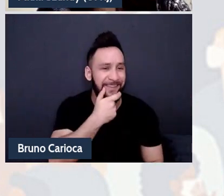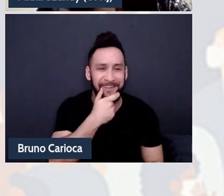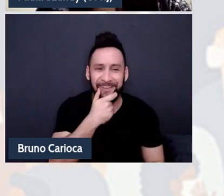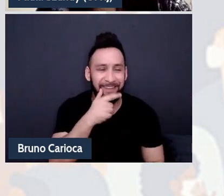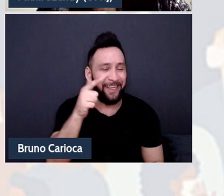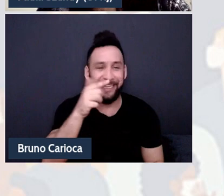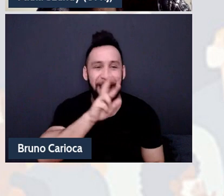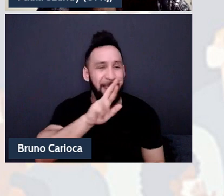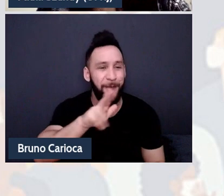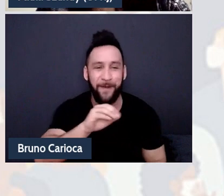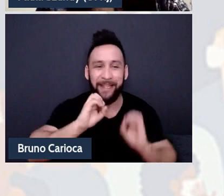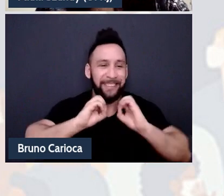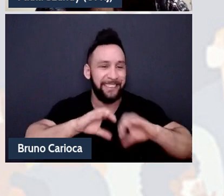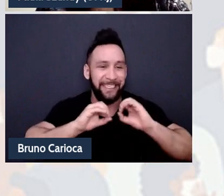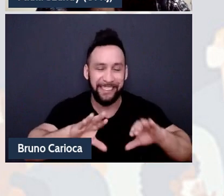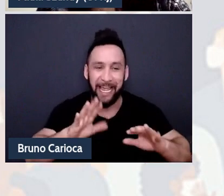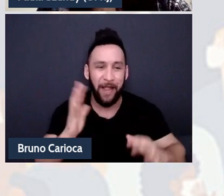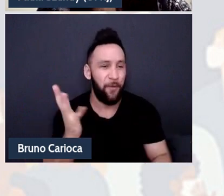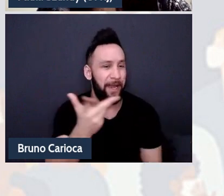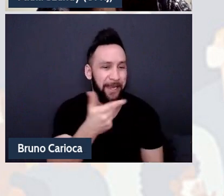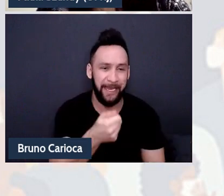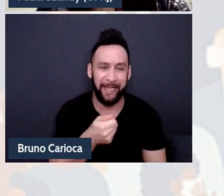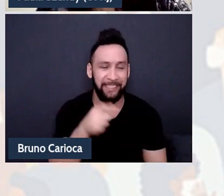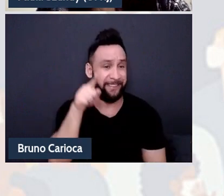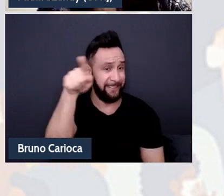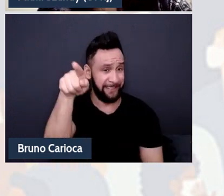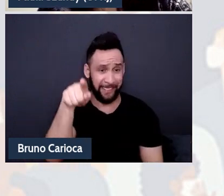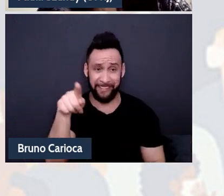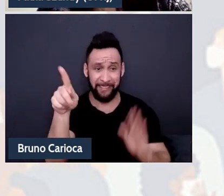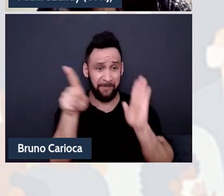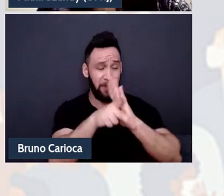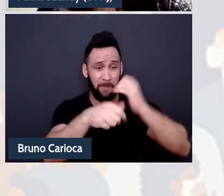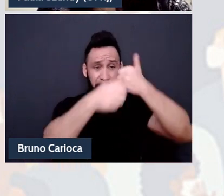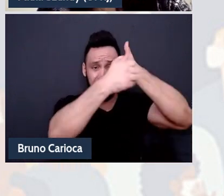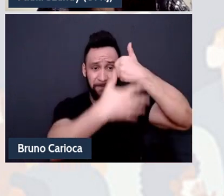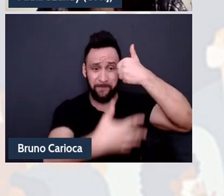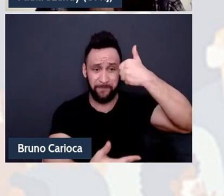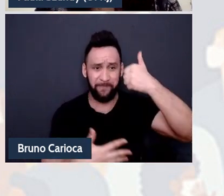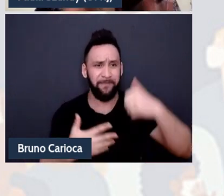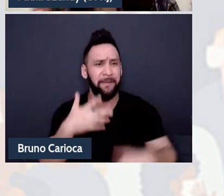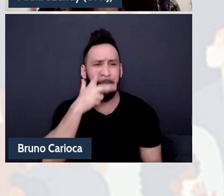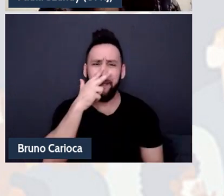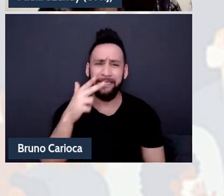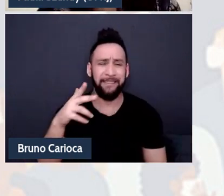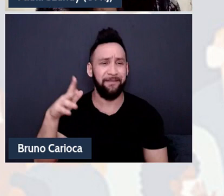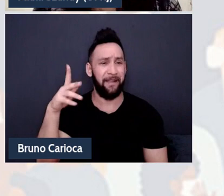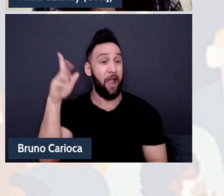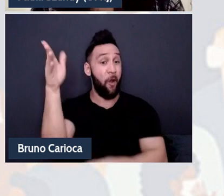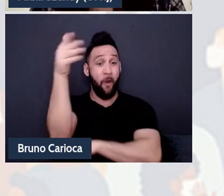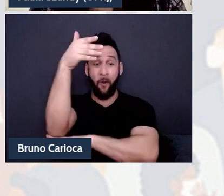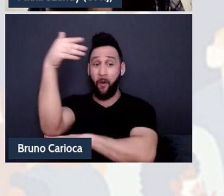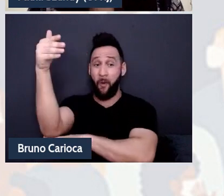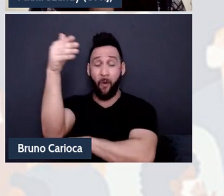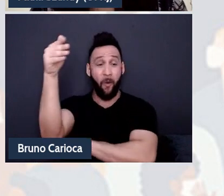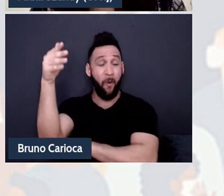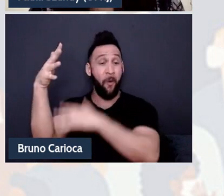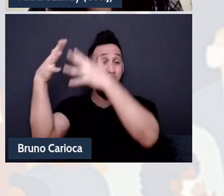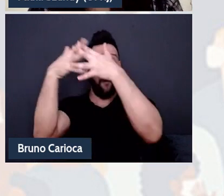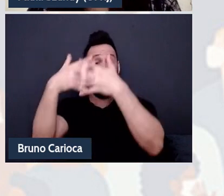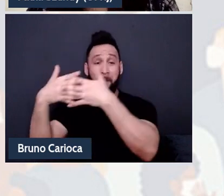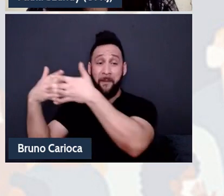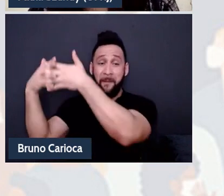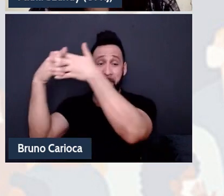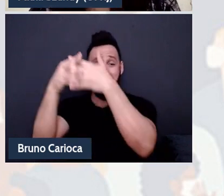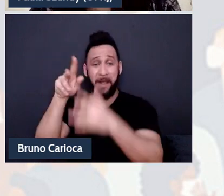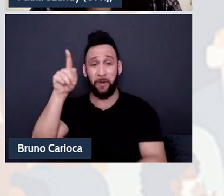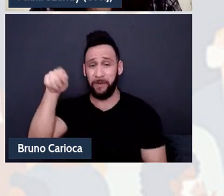aqui é que o inglês, né, é uma língua global que une, né, a gente tem aquela metáfora da aldeia global, né,